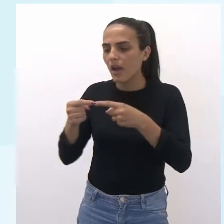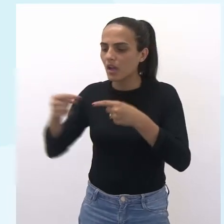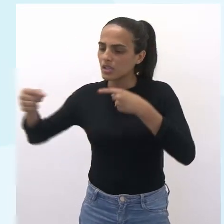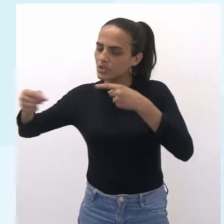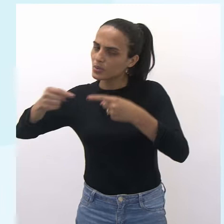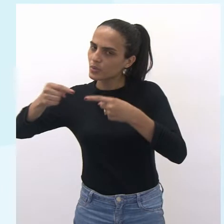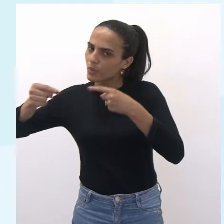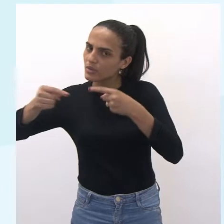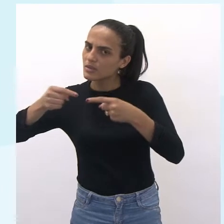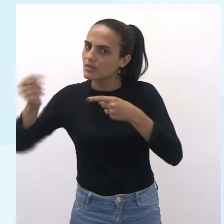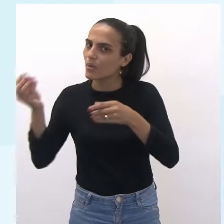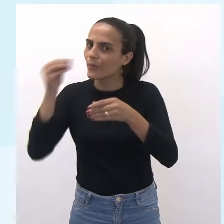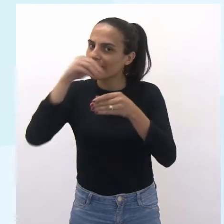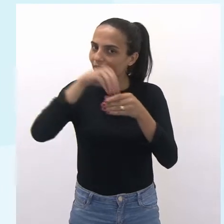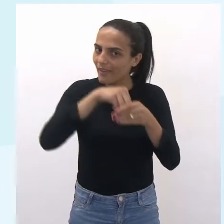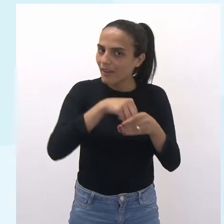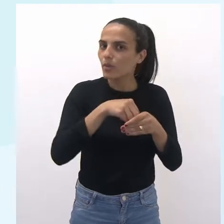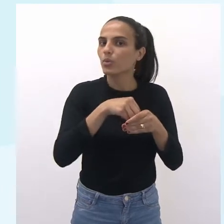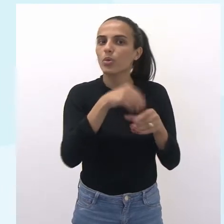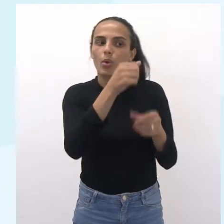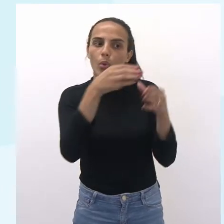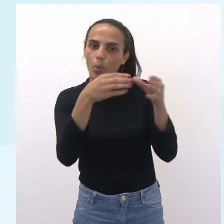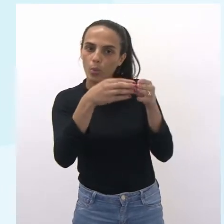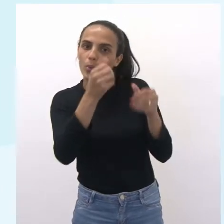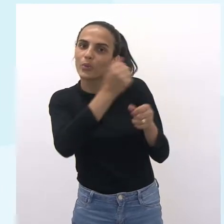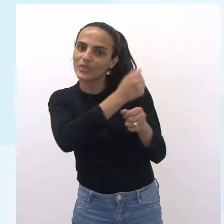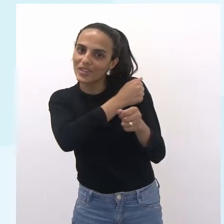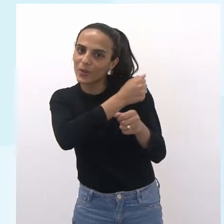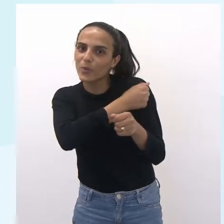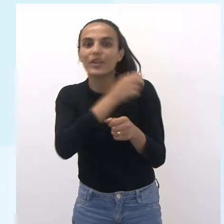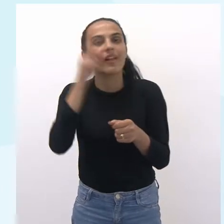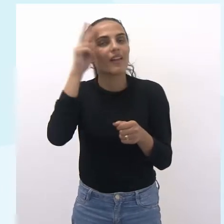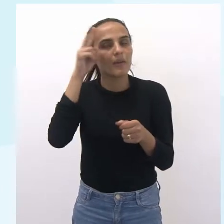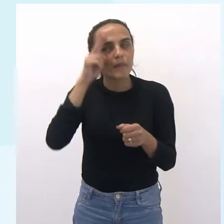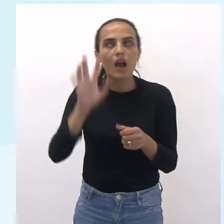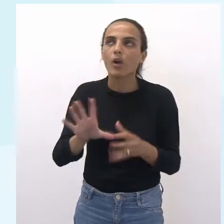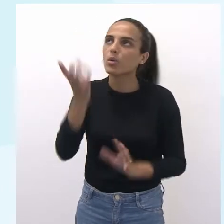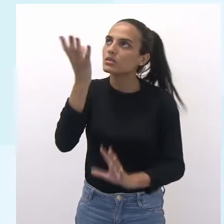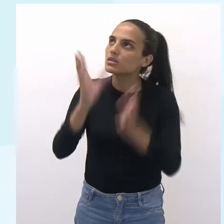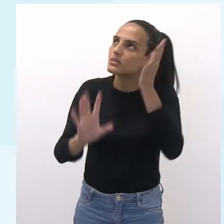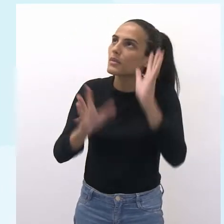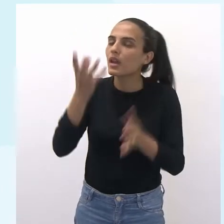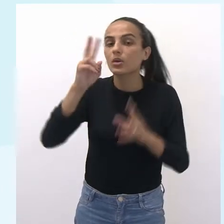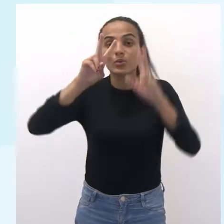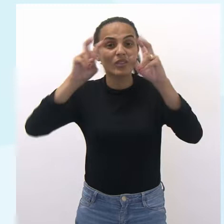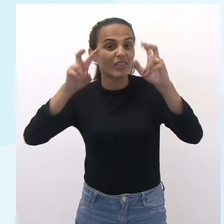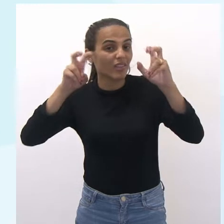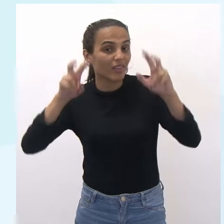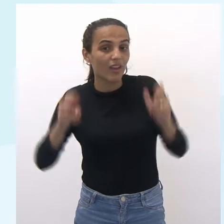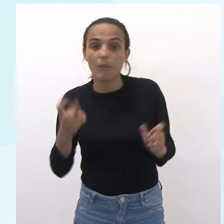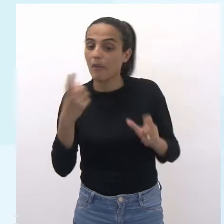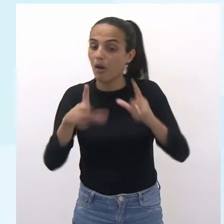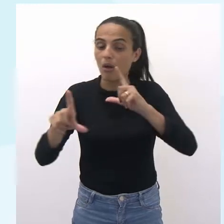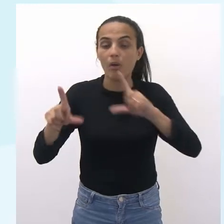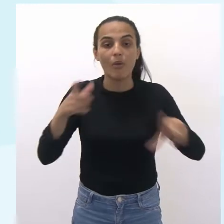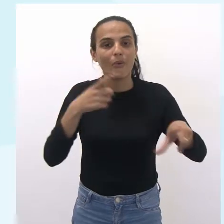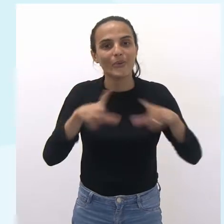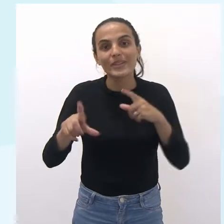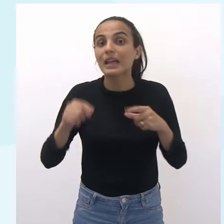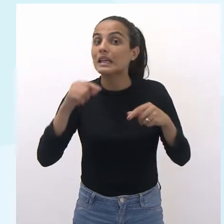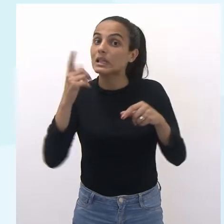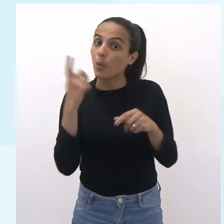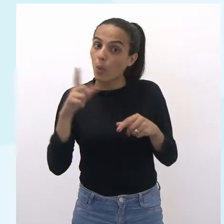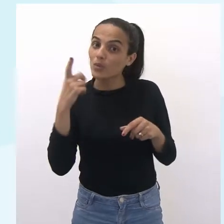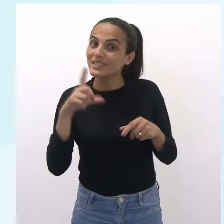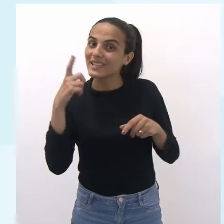conseguem lembrar de outros fatos históricos, outros acontecimentos, outros temas que conseguem